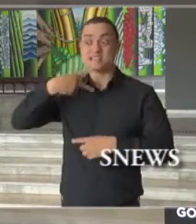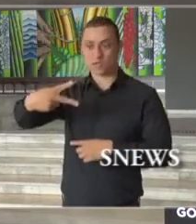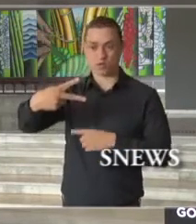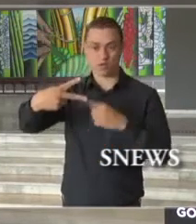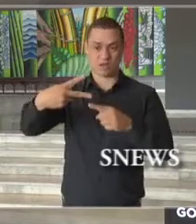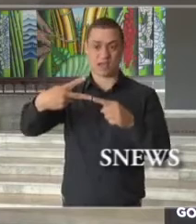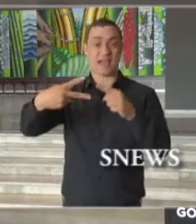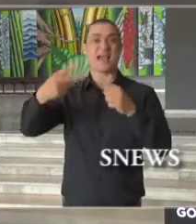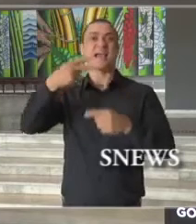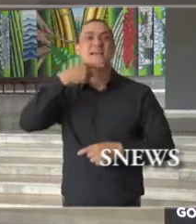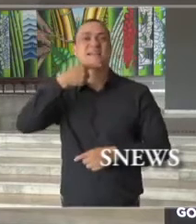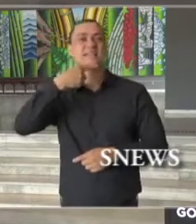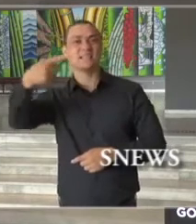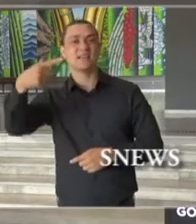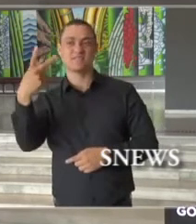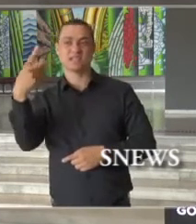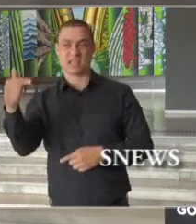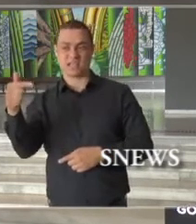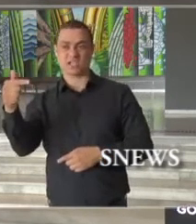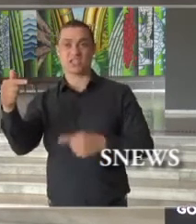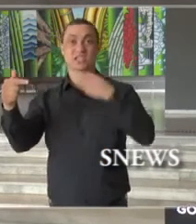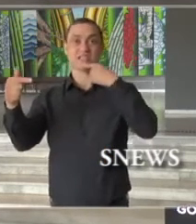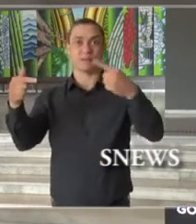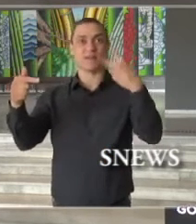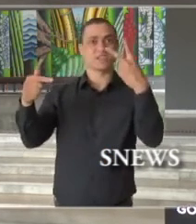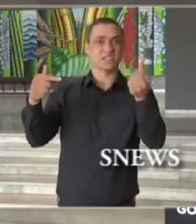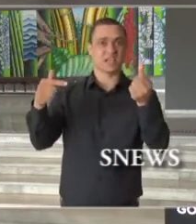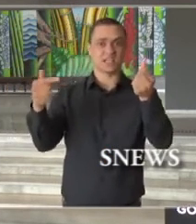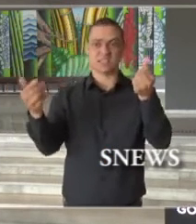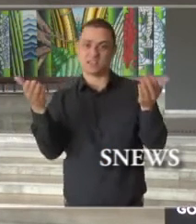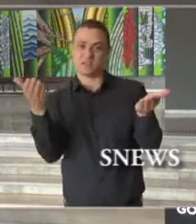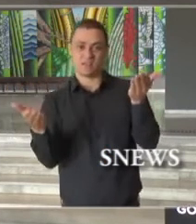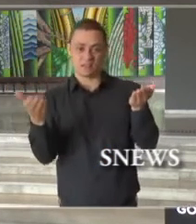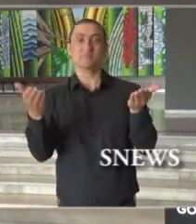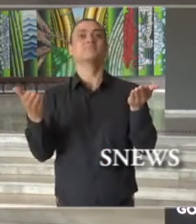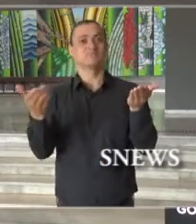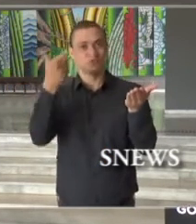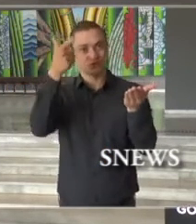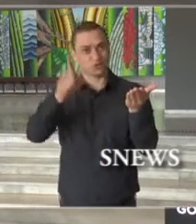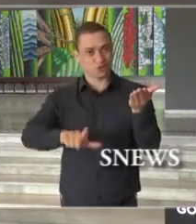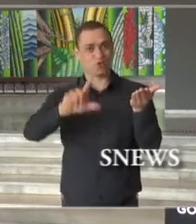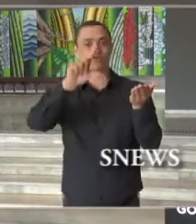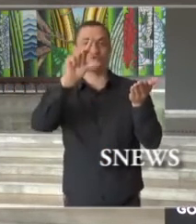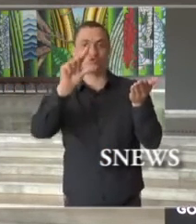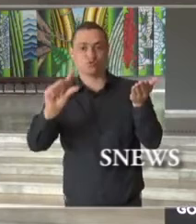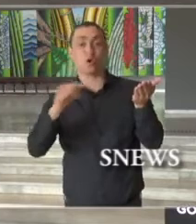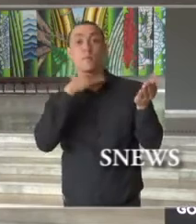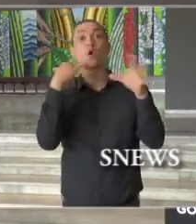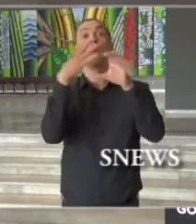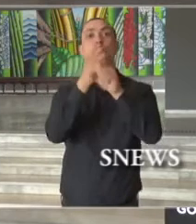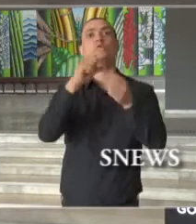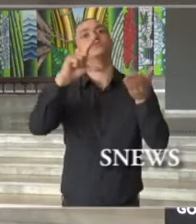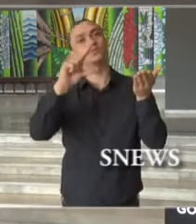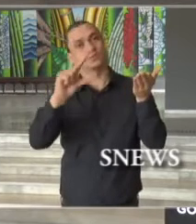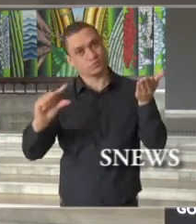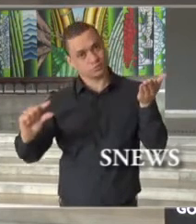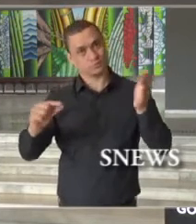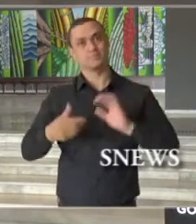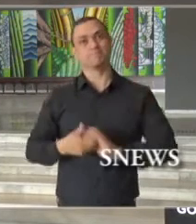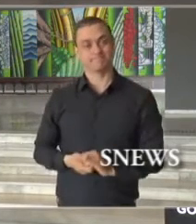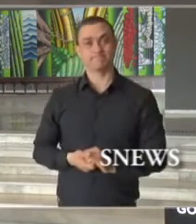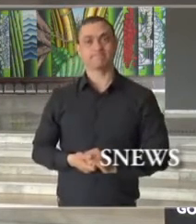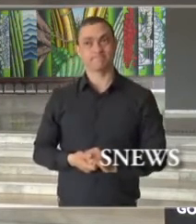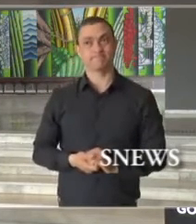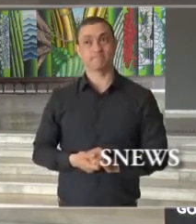comparando a semana 27 com a semana 26 mais uma vez o registro de queda em número de óbitos